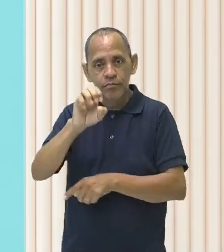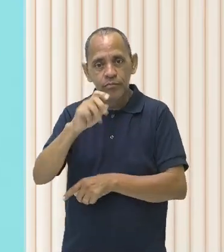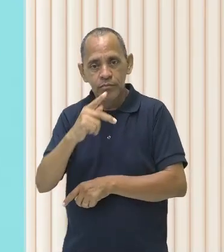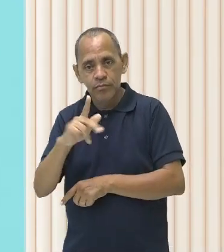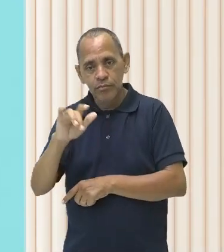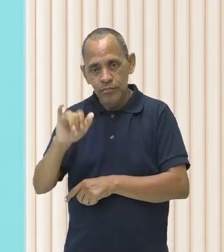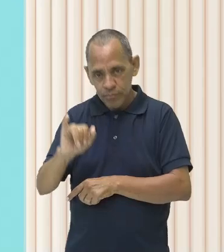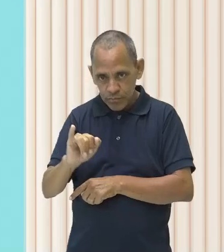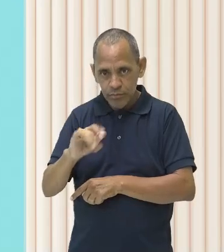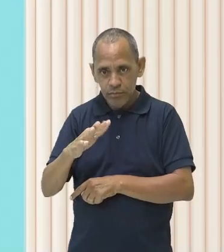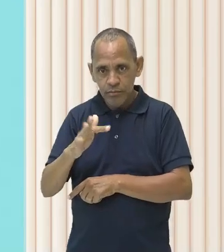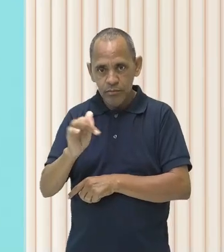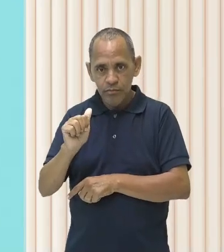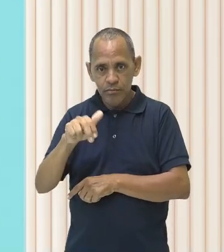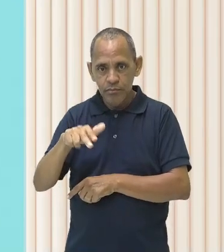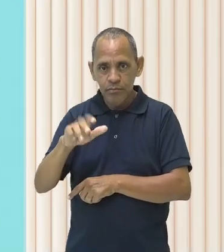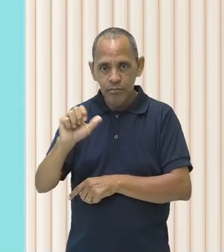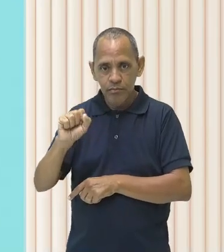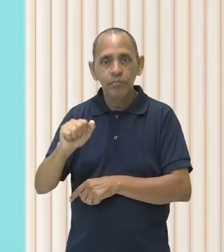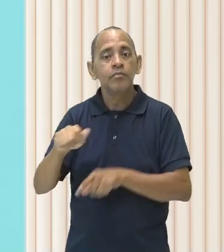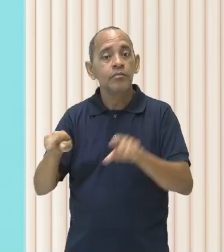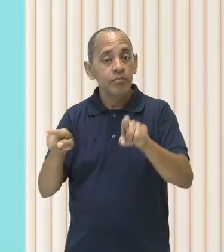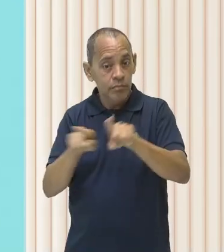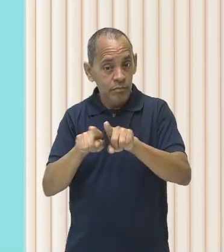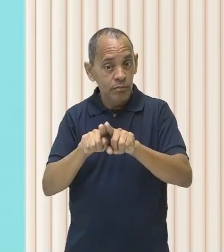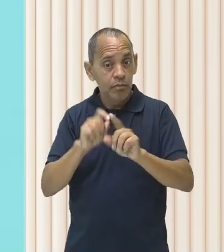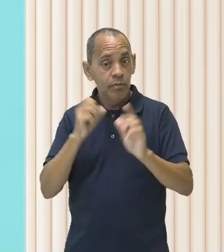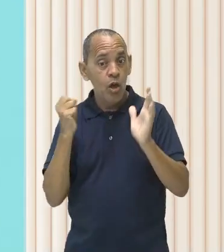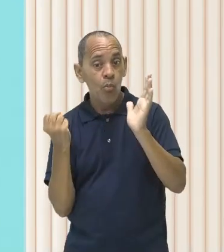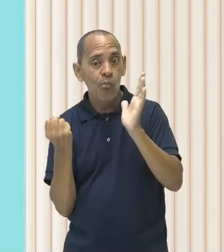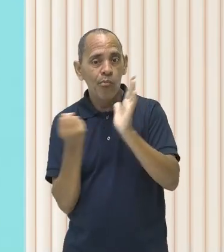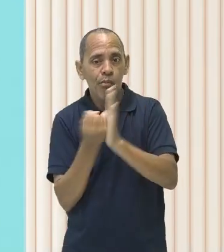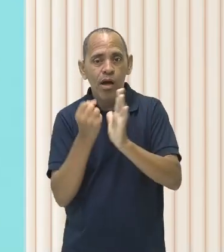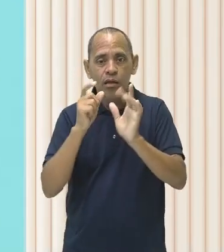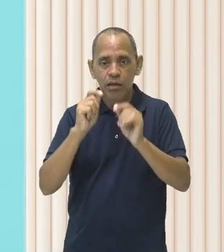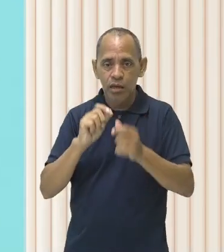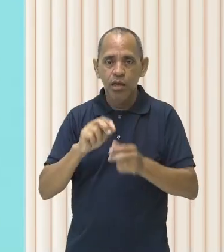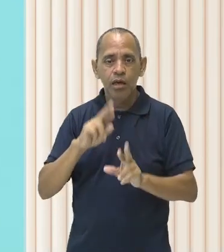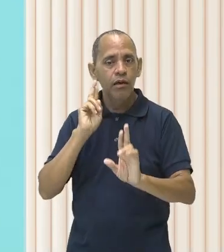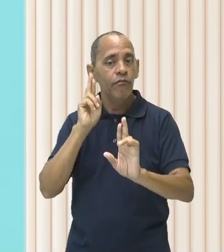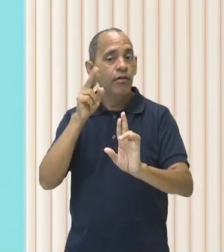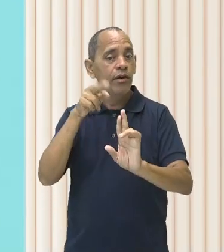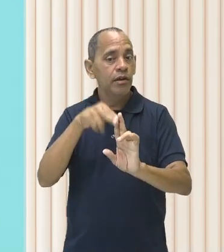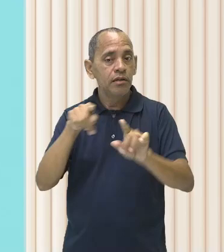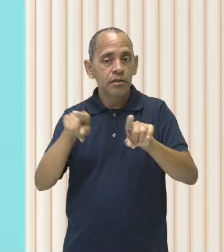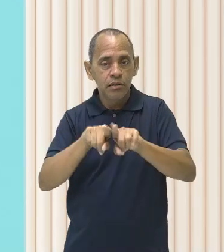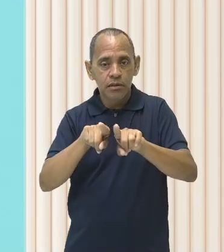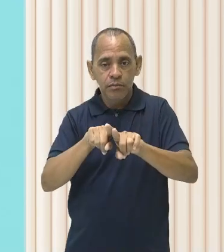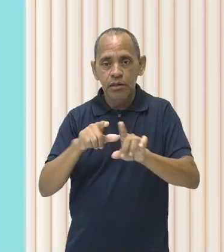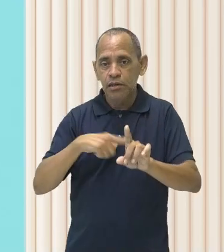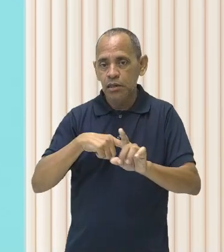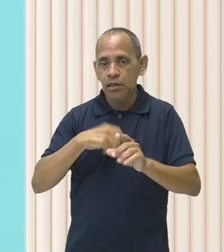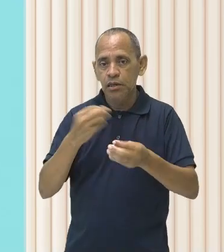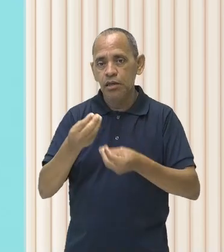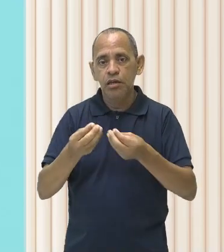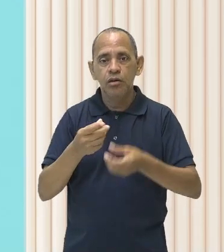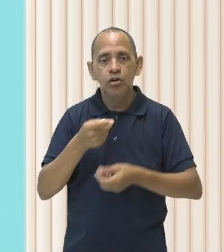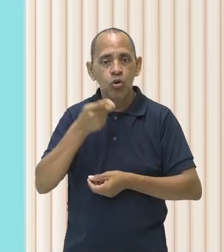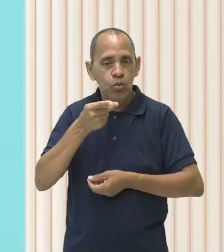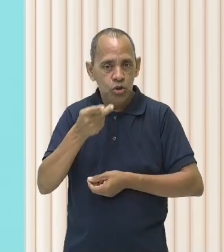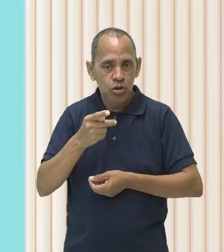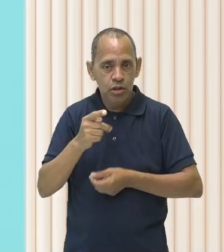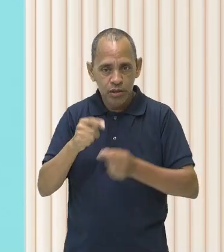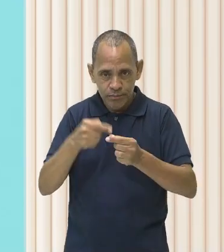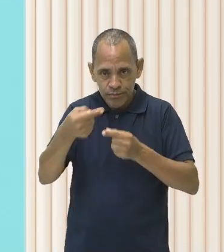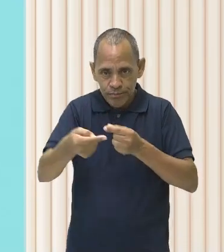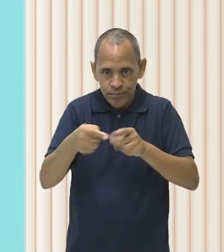na obra dela é uma marca também, né, bastante, que vocês vão ver, principalmente lá na Hora da Estrela, que a gente vai comentar daqui a pouco,